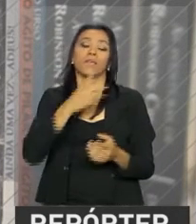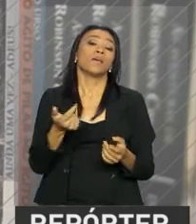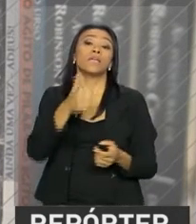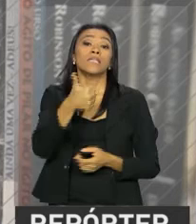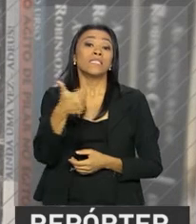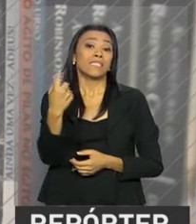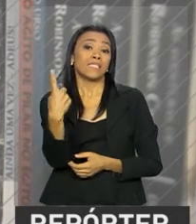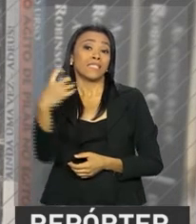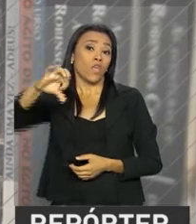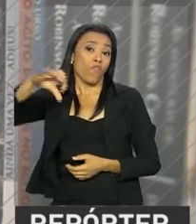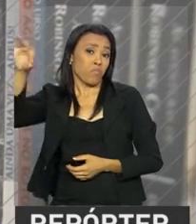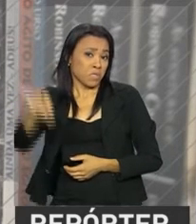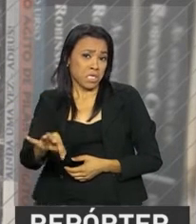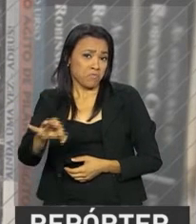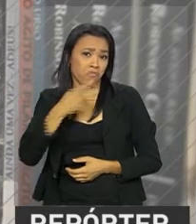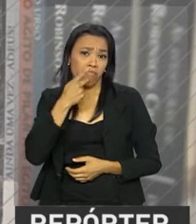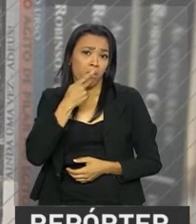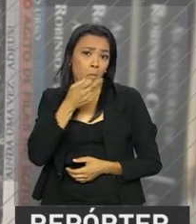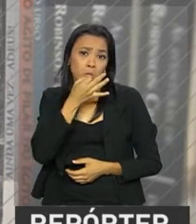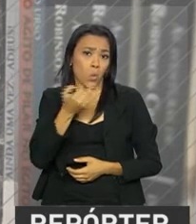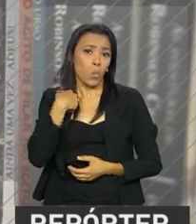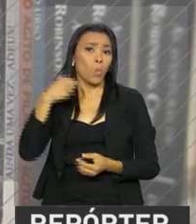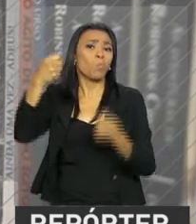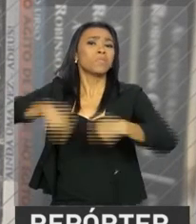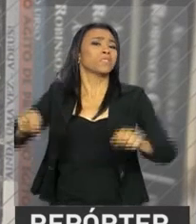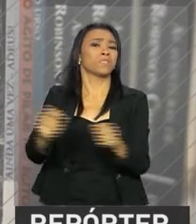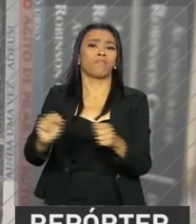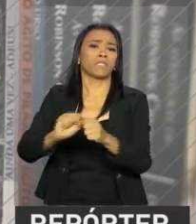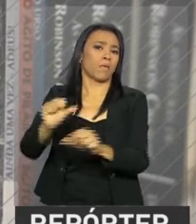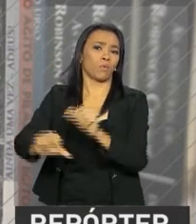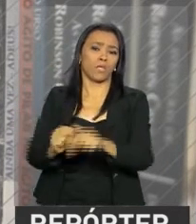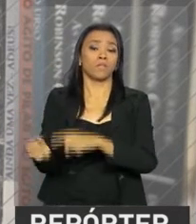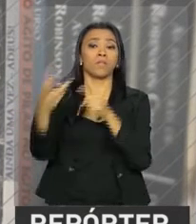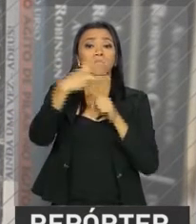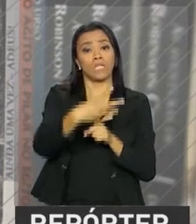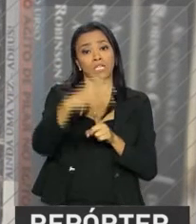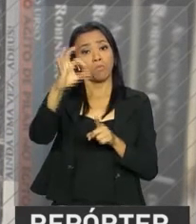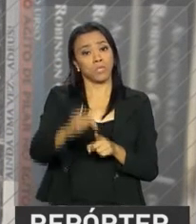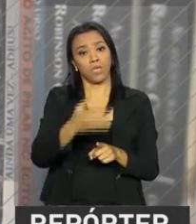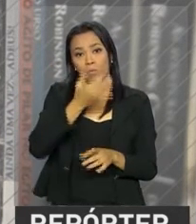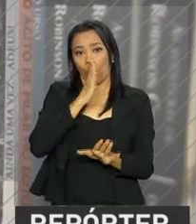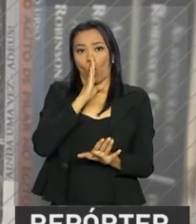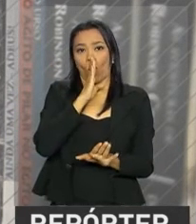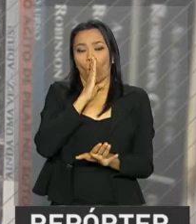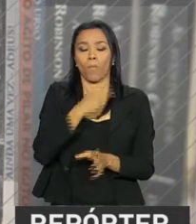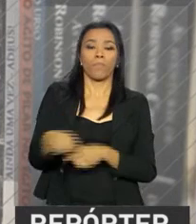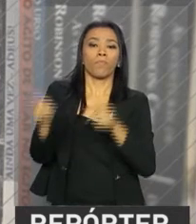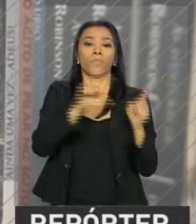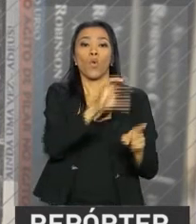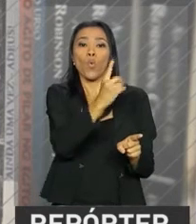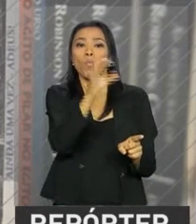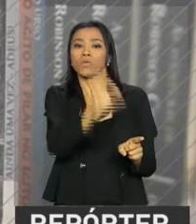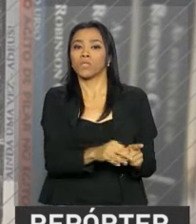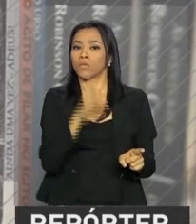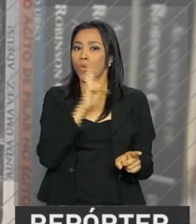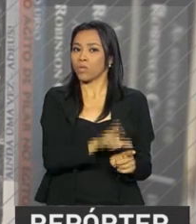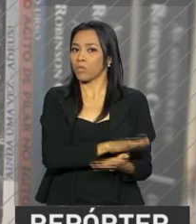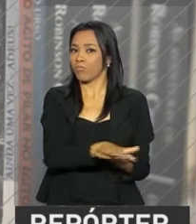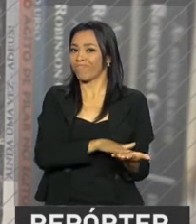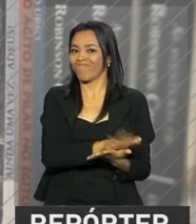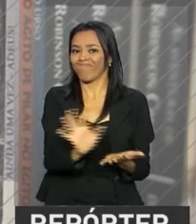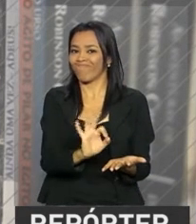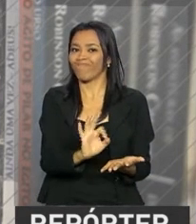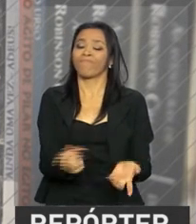acham que a mudança não deve ser feita 3% não opinaram e 1% não respondeu um outro